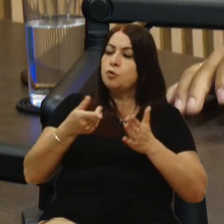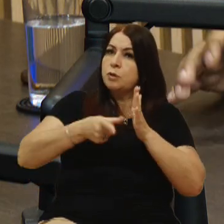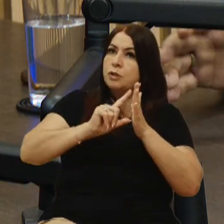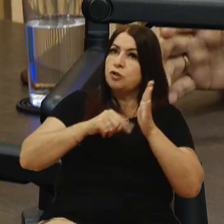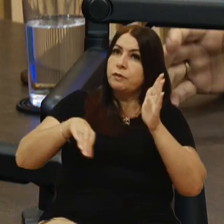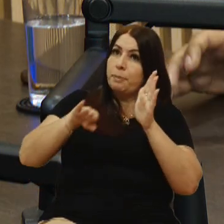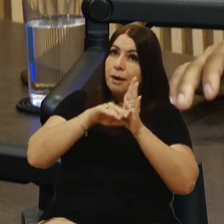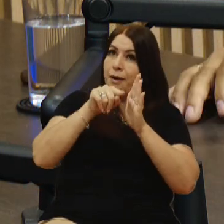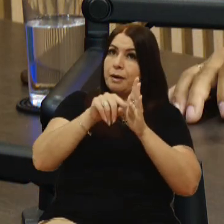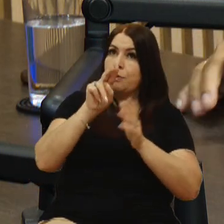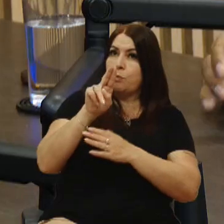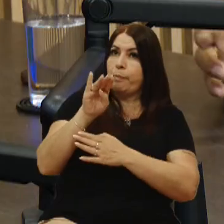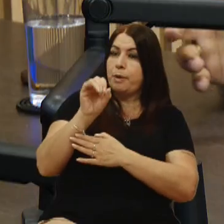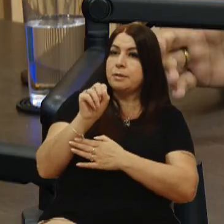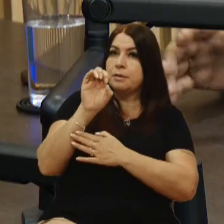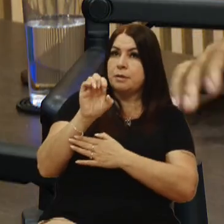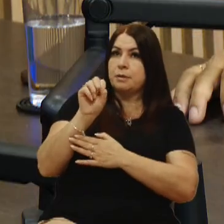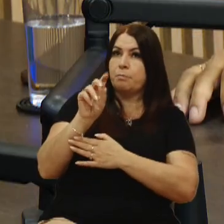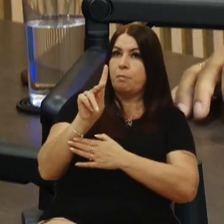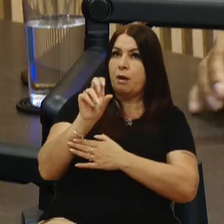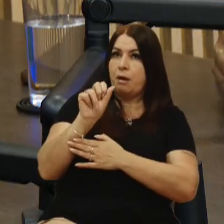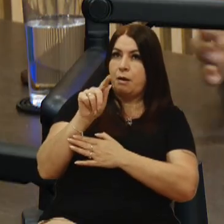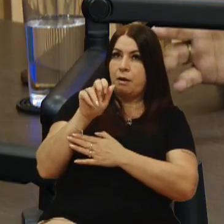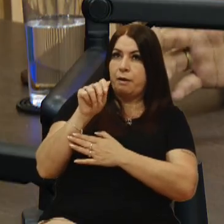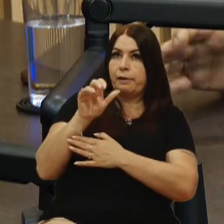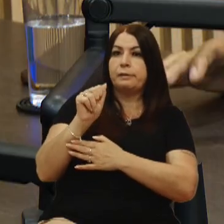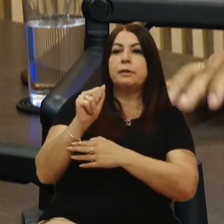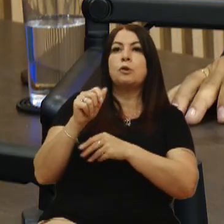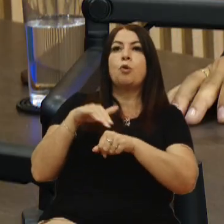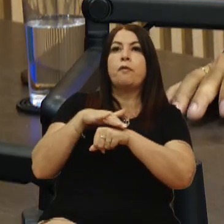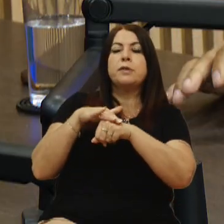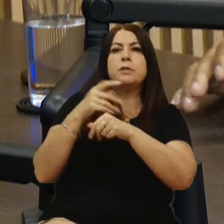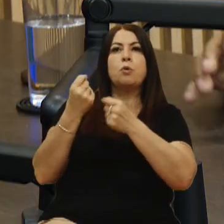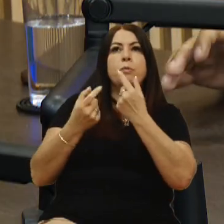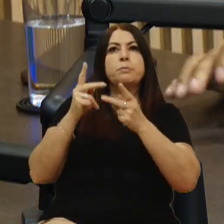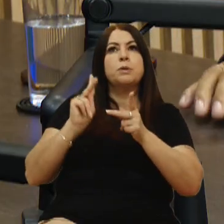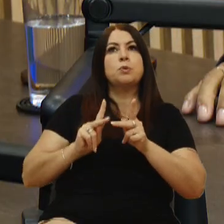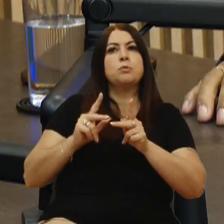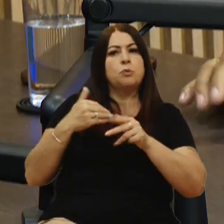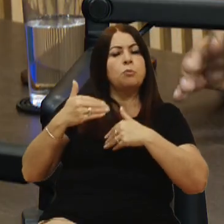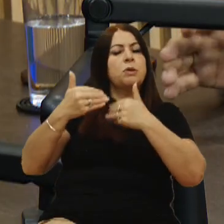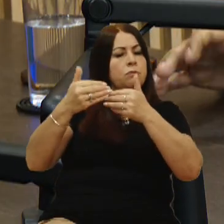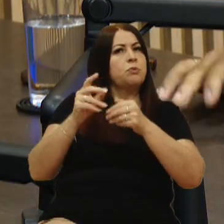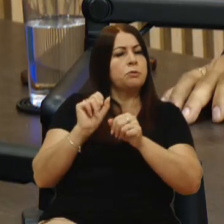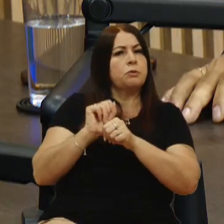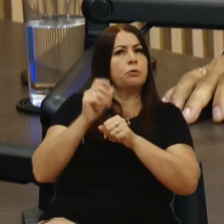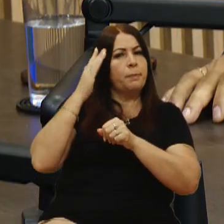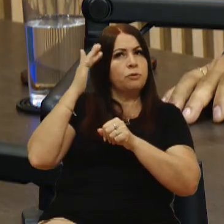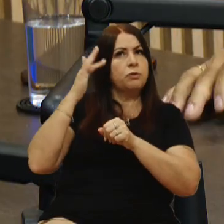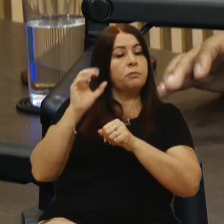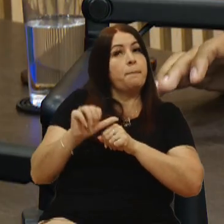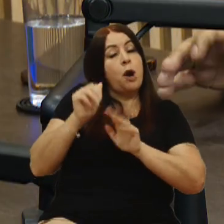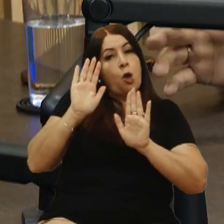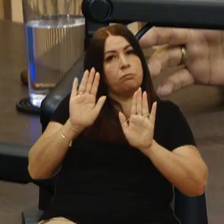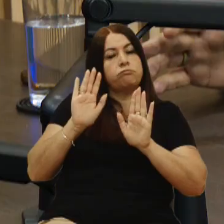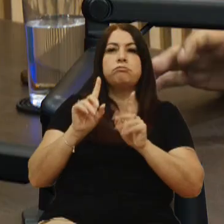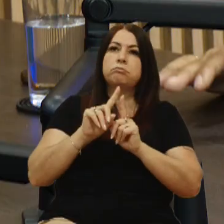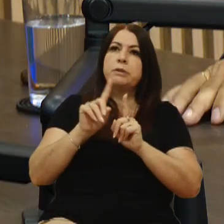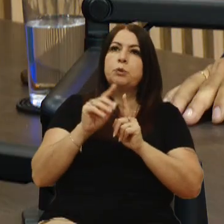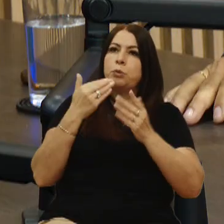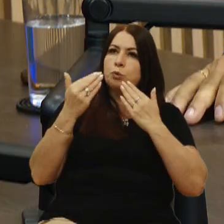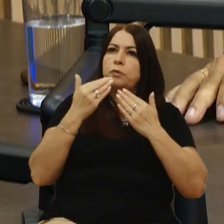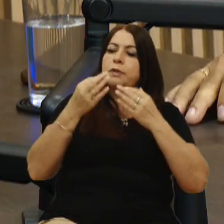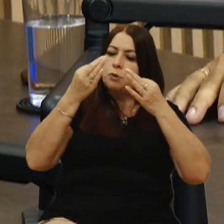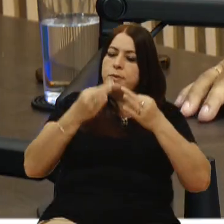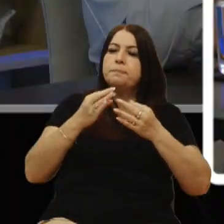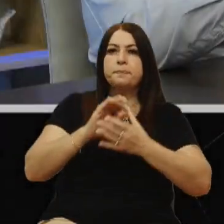cá eu passei na UBS do Esplanada, conversei com algumas pessoas, então as coisas estão andando do jeito que a gente esperava, até melhor, então a gente não tem dúvida que vai dar